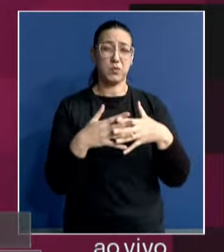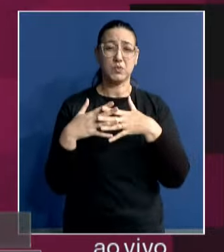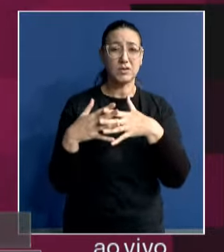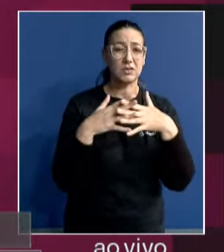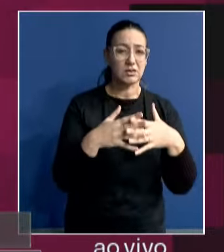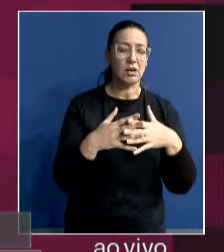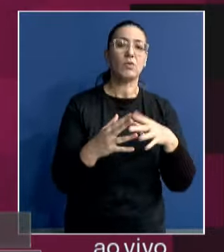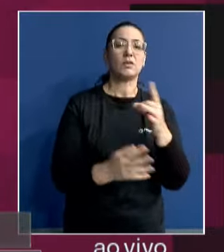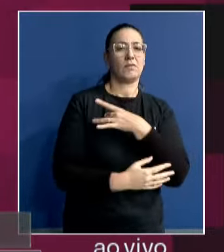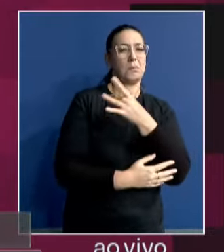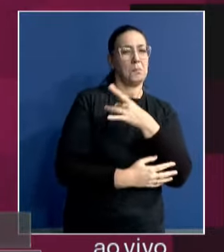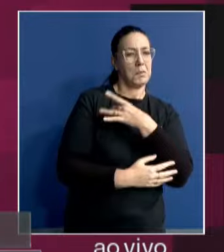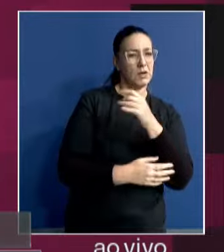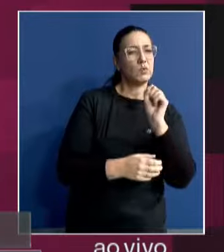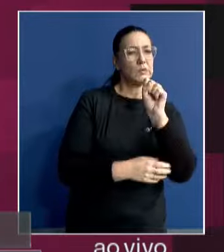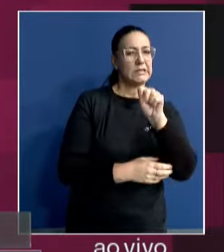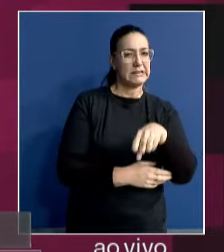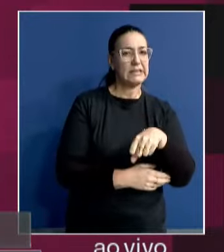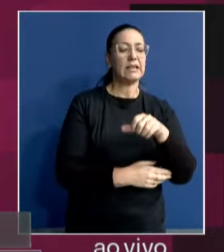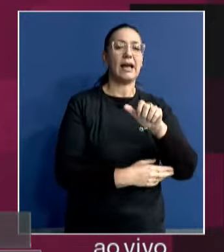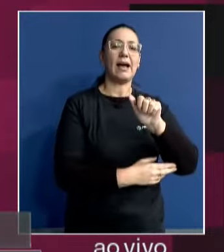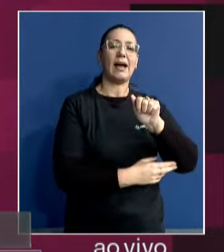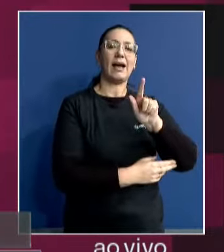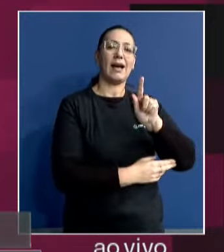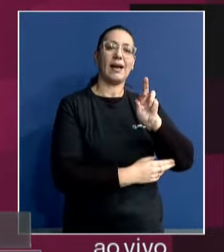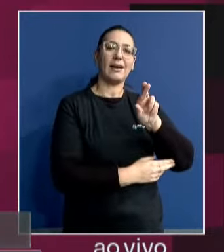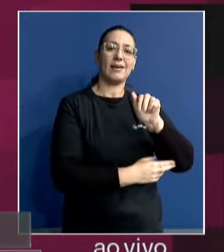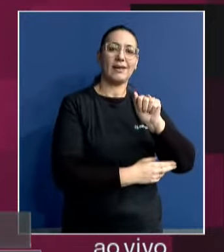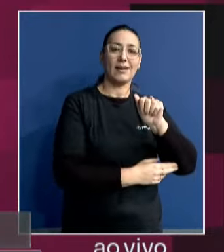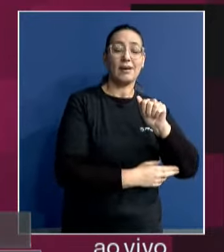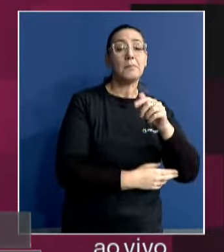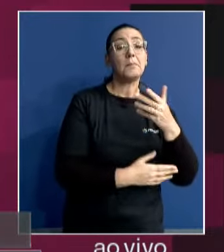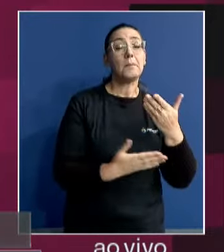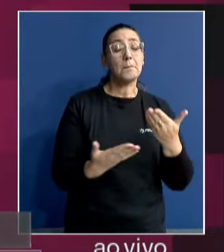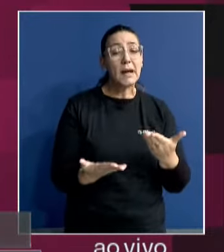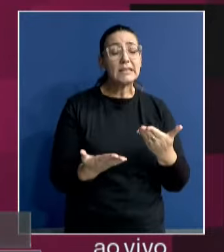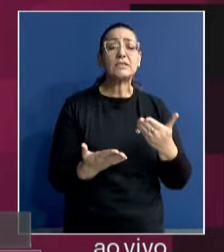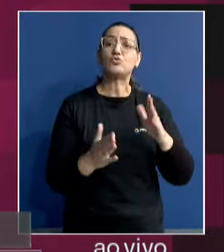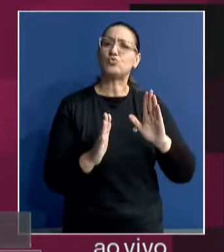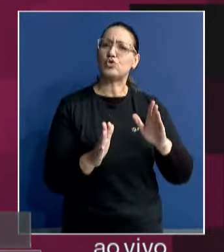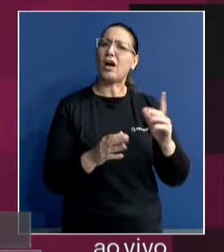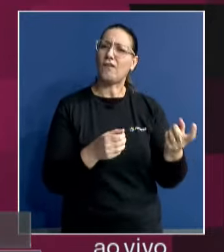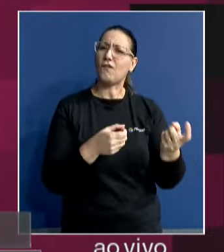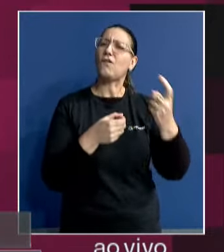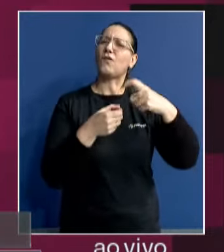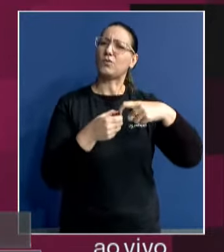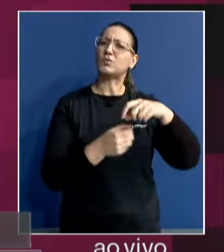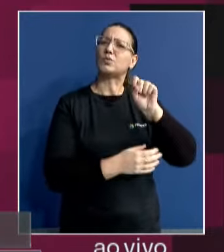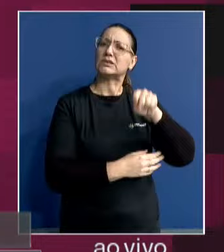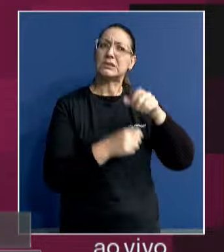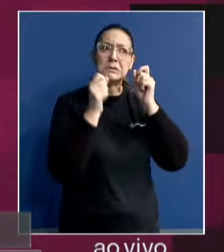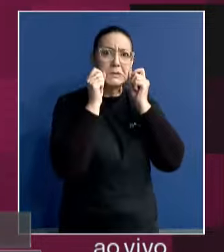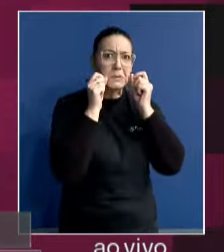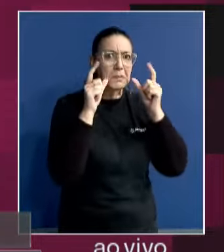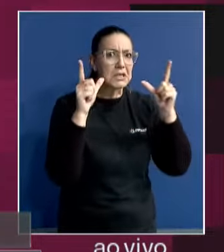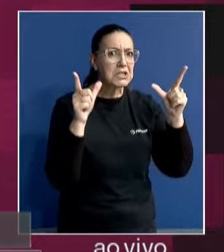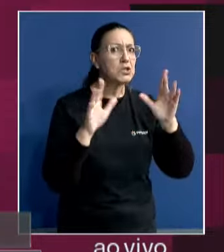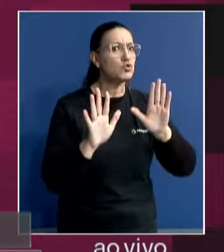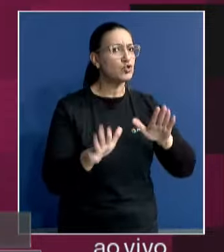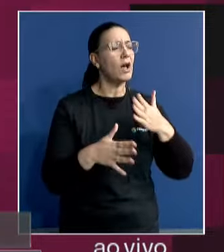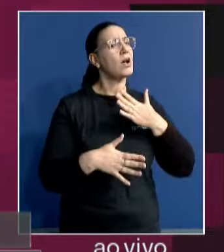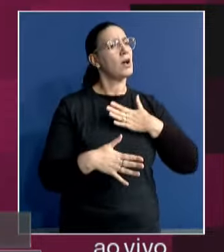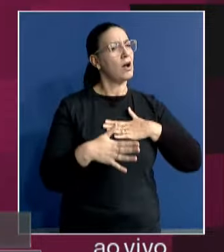sua própria segurança, e aí eles saíram daqui. O pessoal da ADRA, Mota, já voltou. Na manhã de hoje, as coisas já se